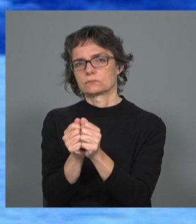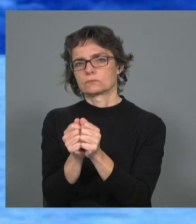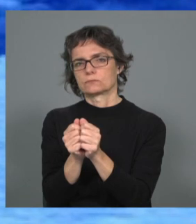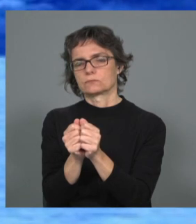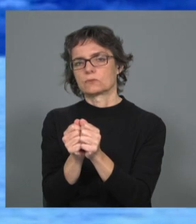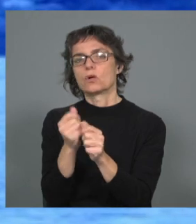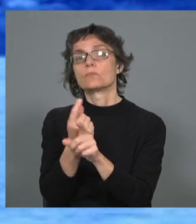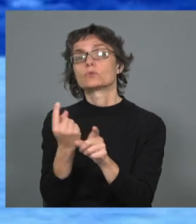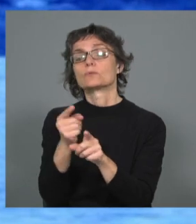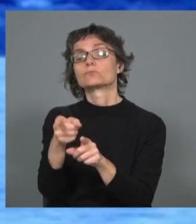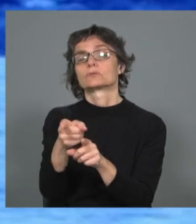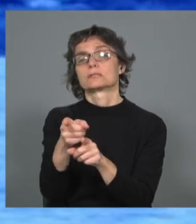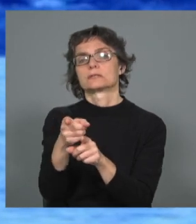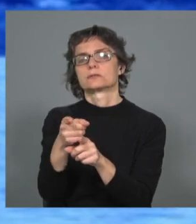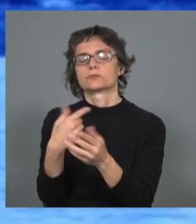uma maior integração